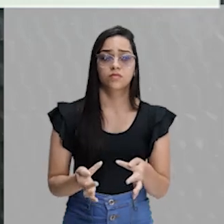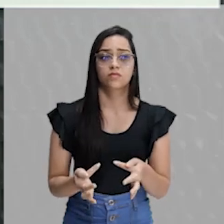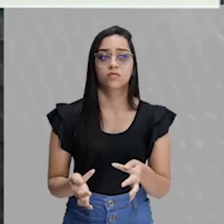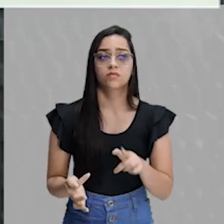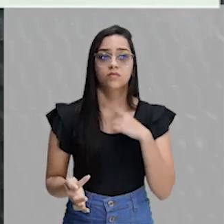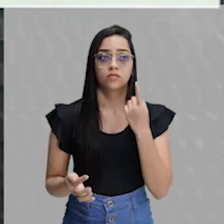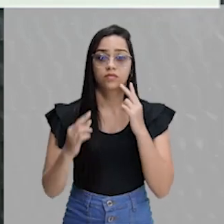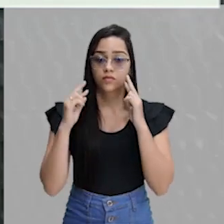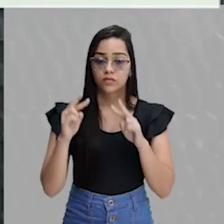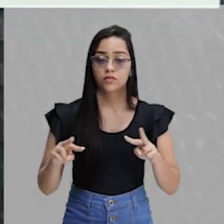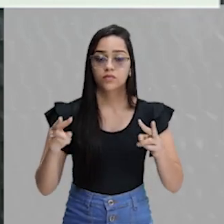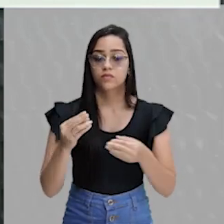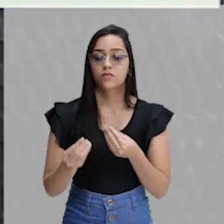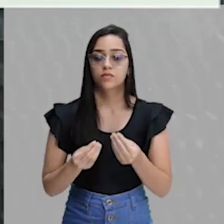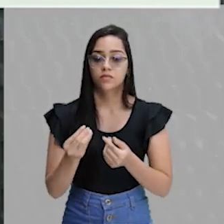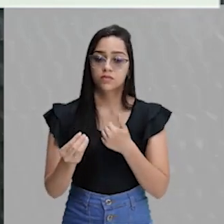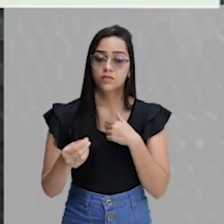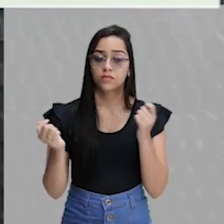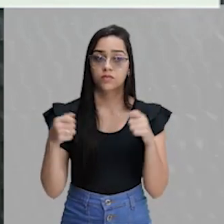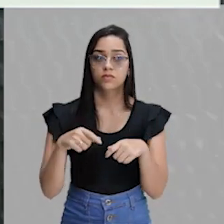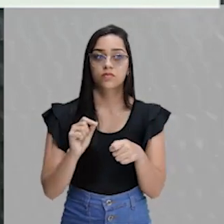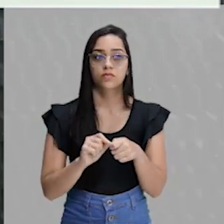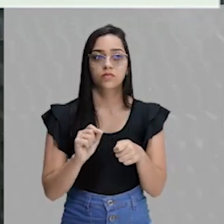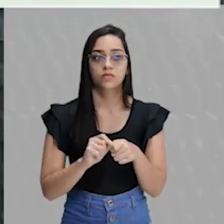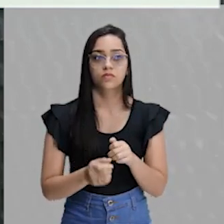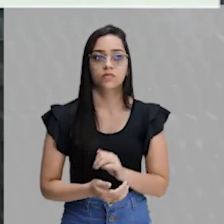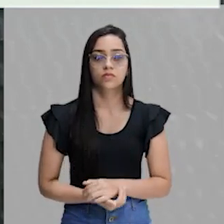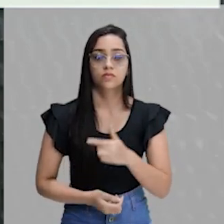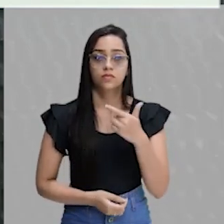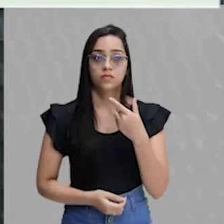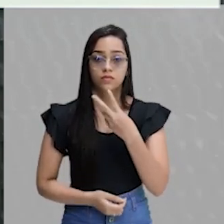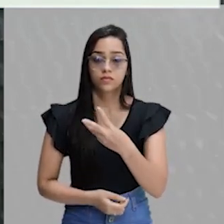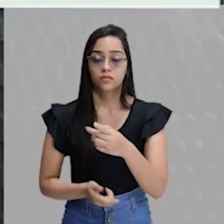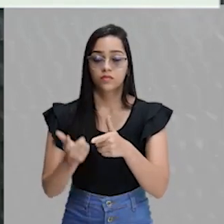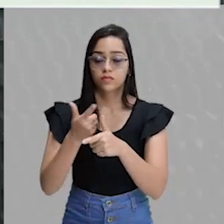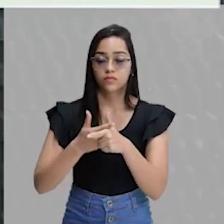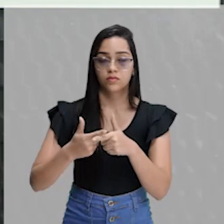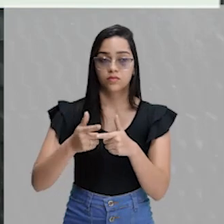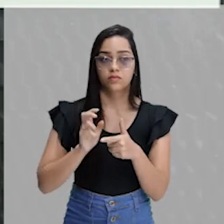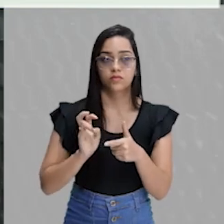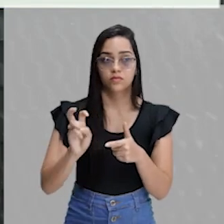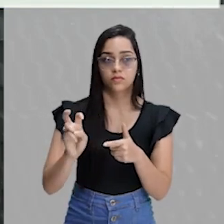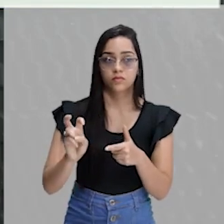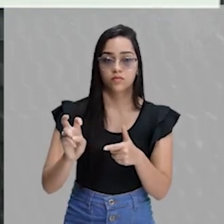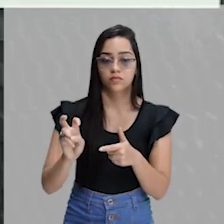nós visualizarmos aqui, ó. Então, eu posso fazer a seguinte divisão. 23 dividido por 5